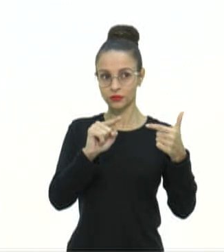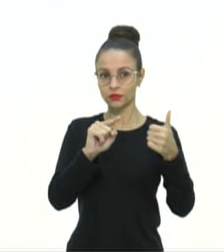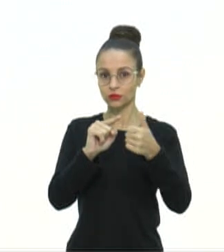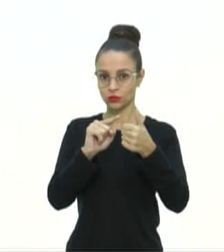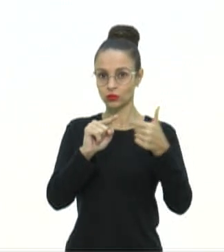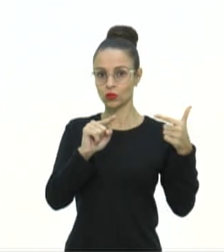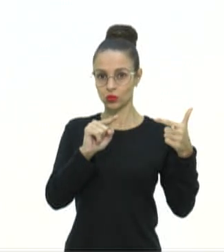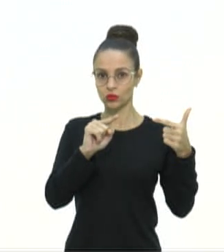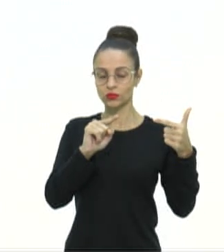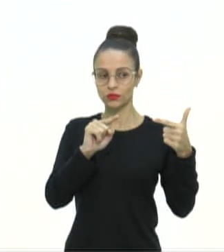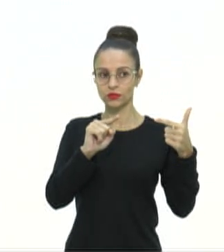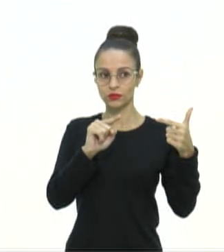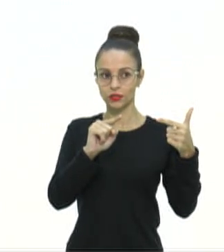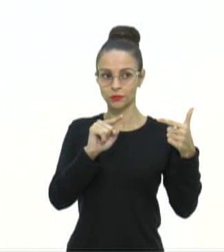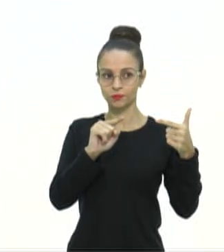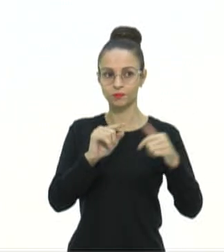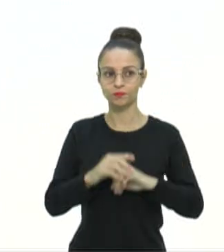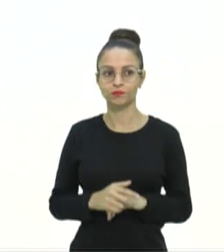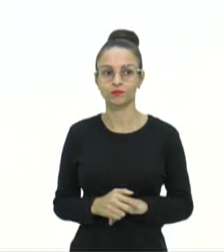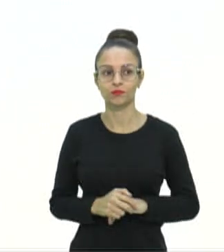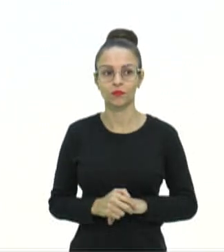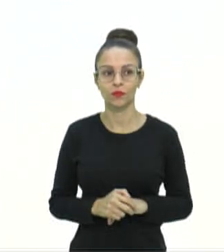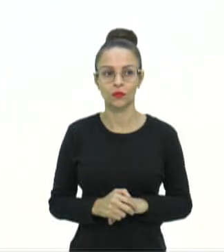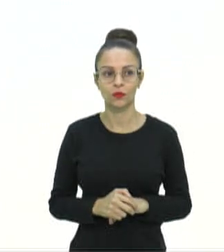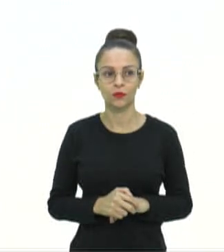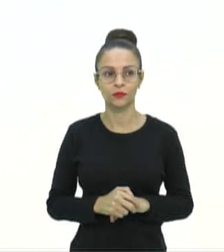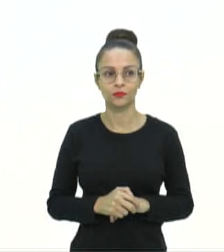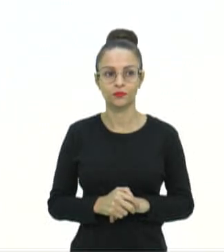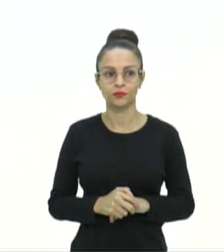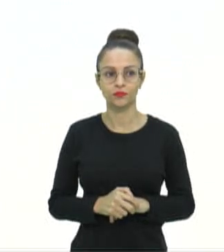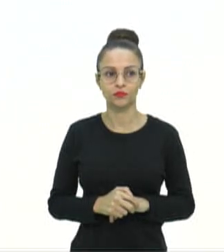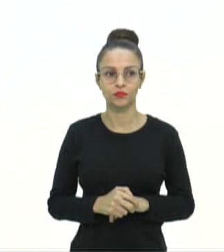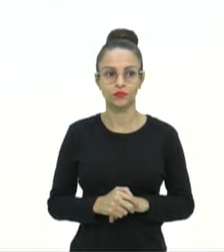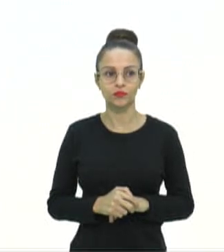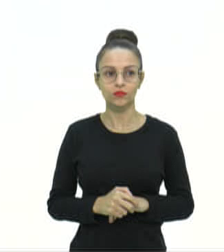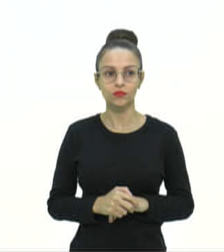vale 12 aqui nessa posição.